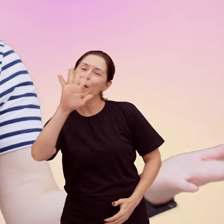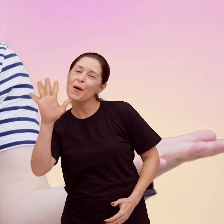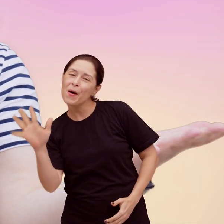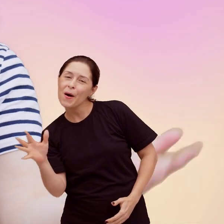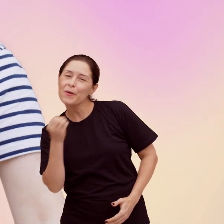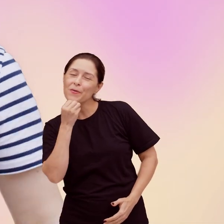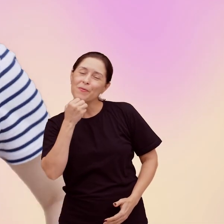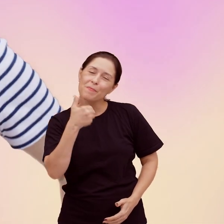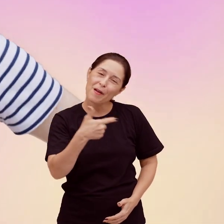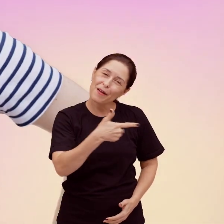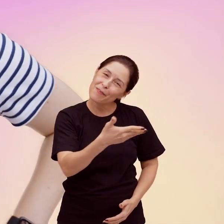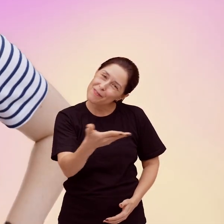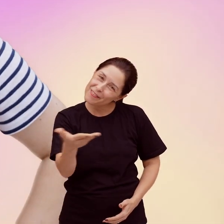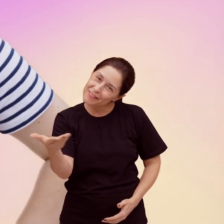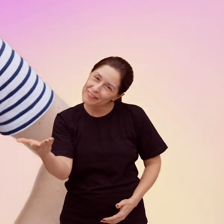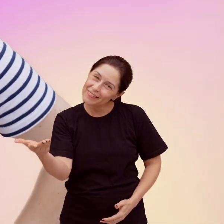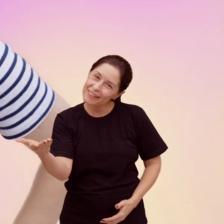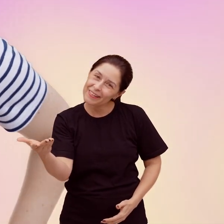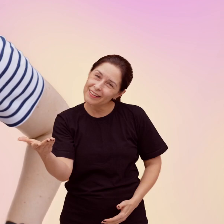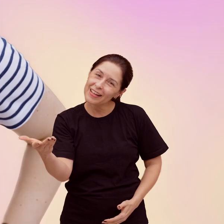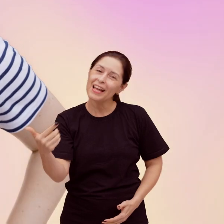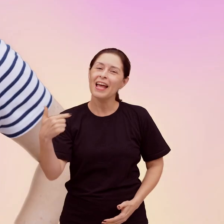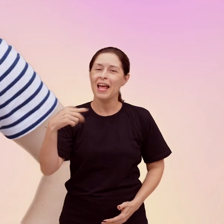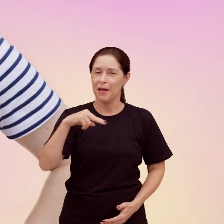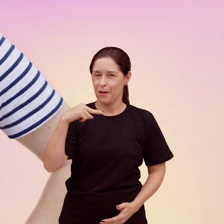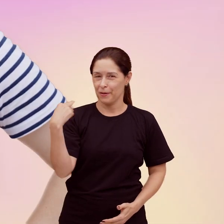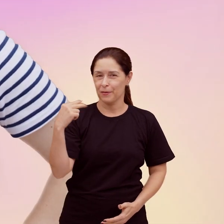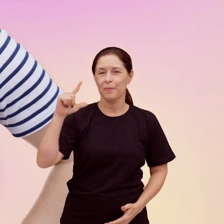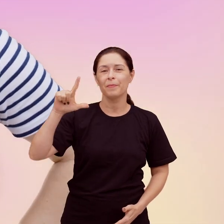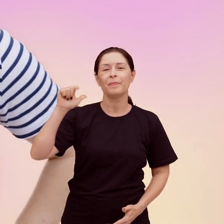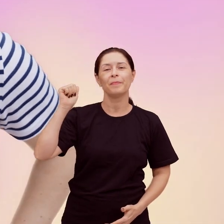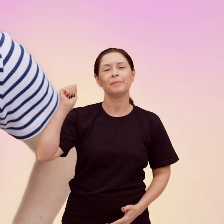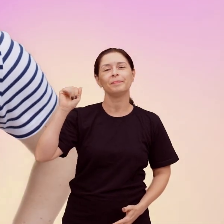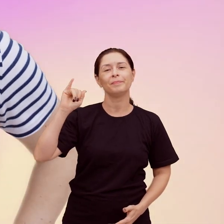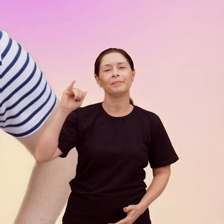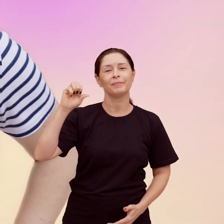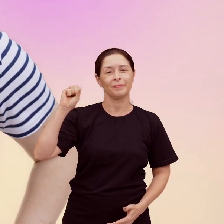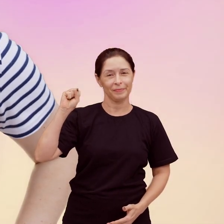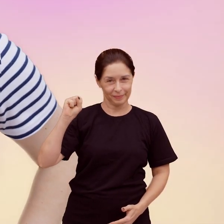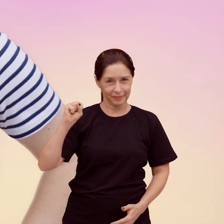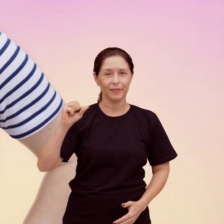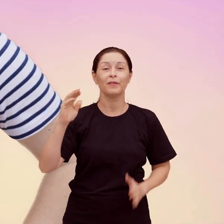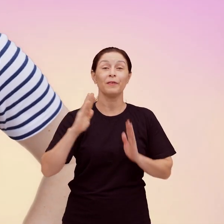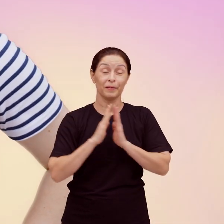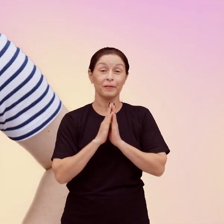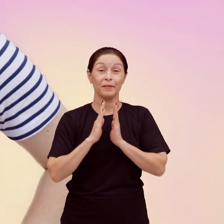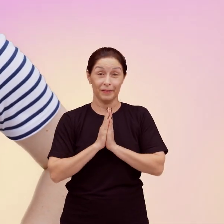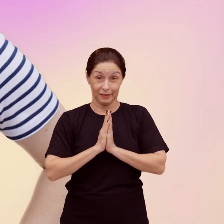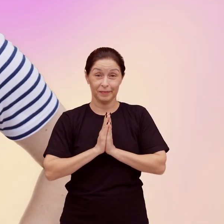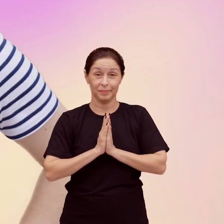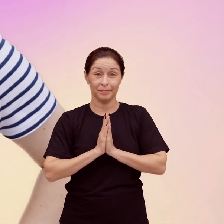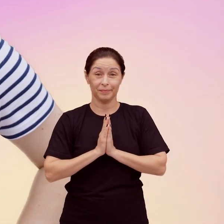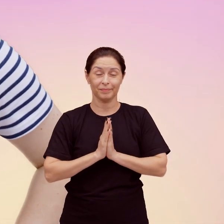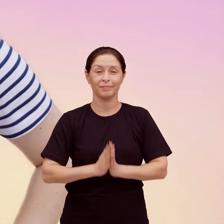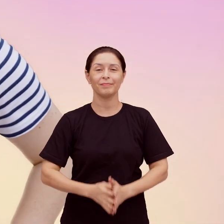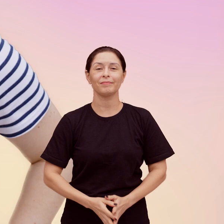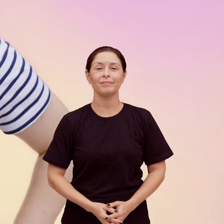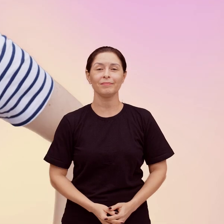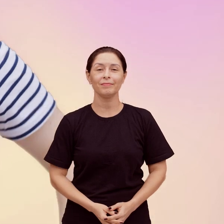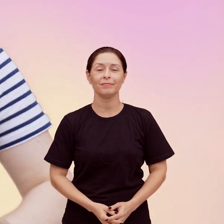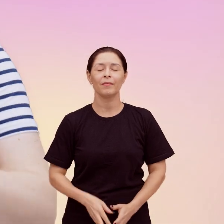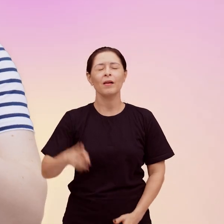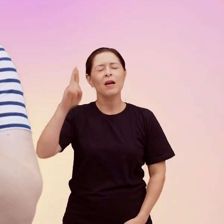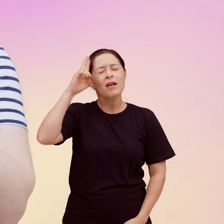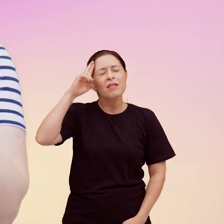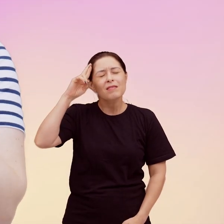Oi, pessoal, tudo bom com vocês? Aqui é a tia Laís. E hoje a gente vai orar, tá bom? Vamos fechar os